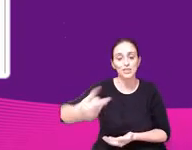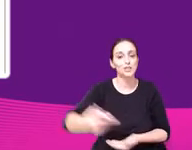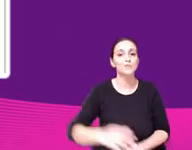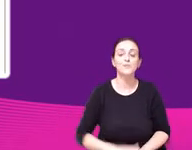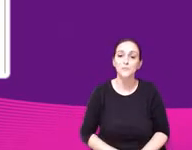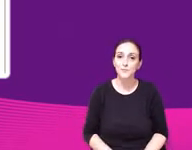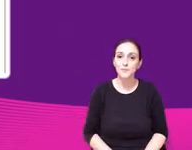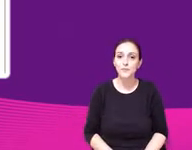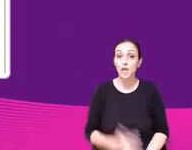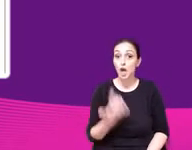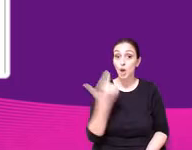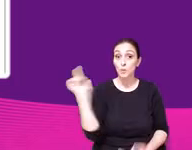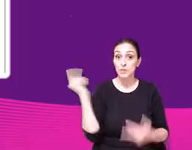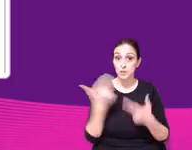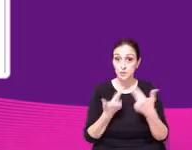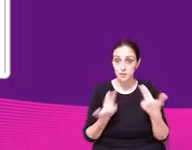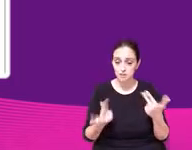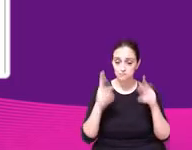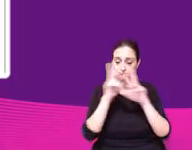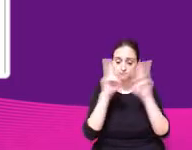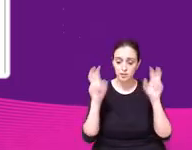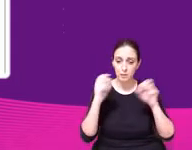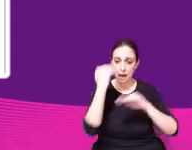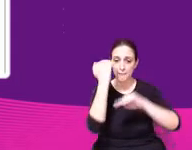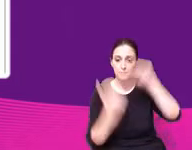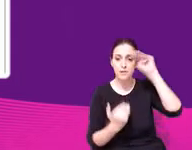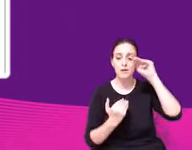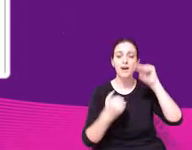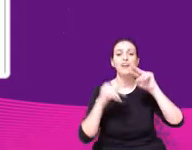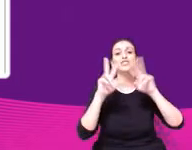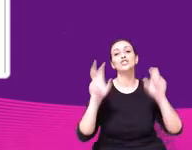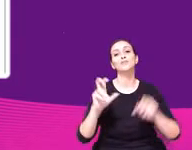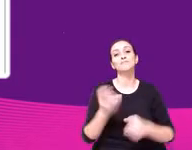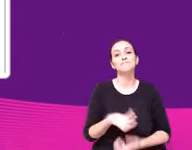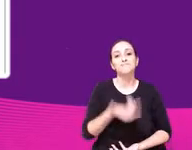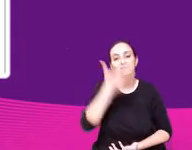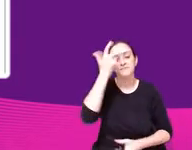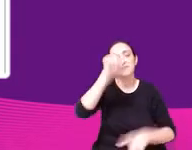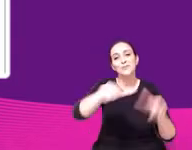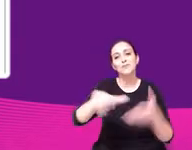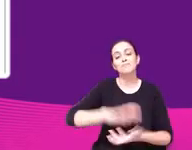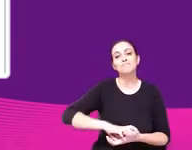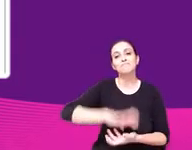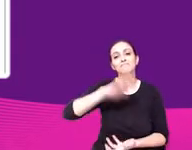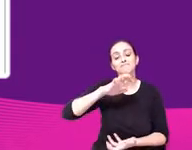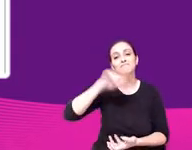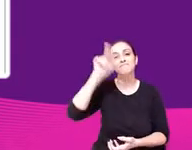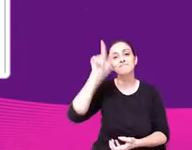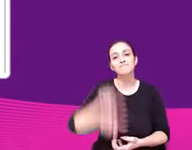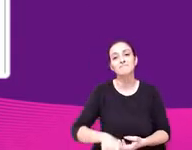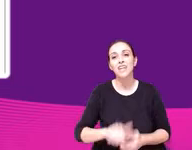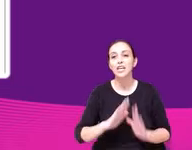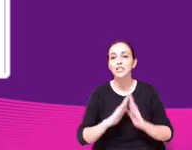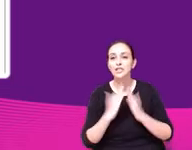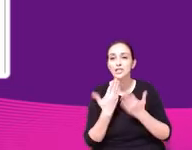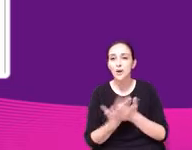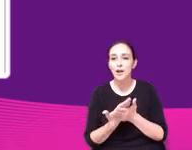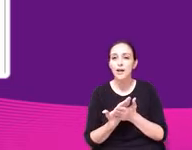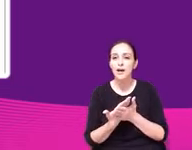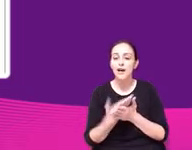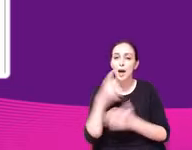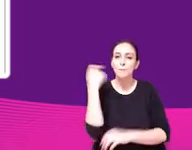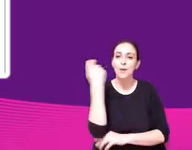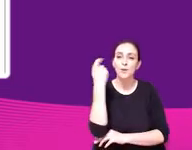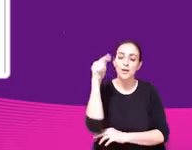Um outro aspecto em relação à disparidade é em relação aos idosos. Um trabalho de sucesso da Escola Paulista, há alguns anos, ele